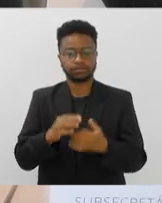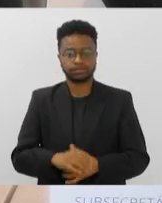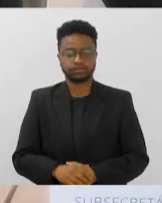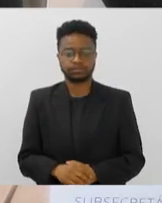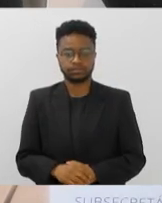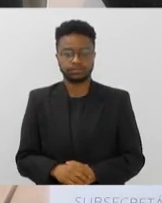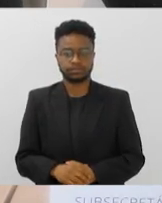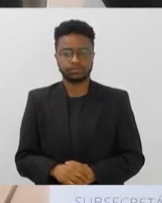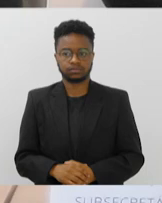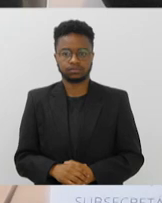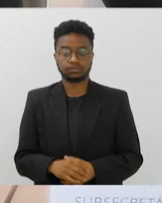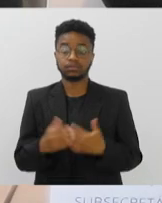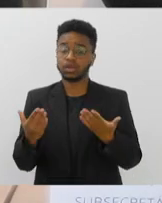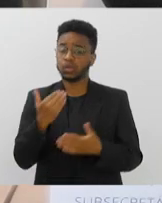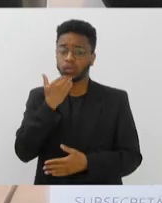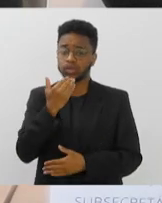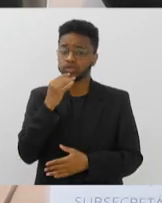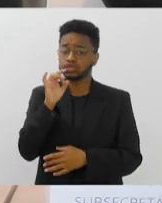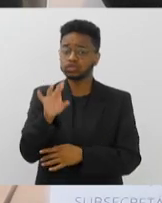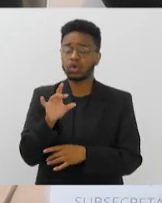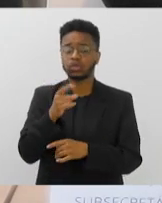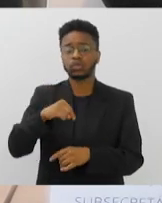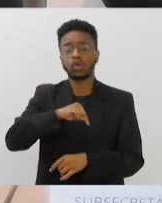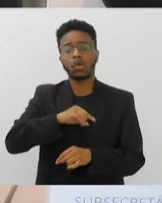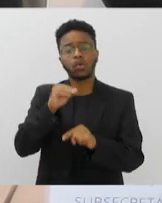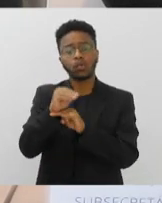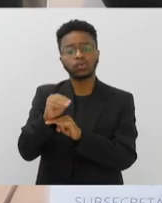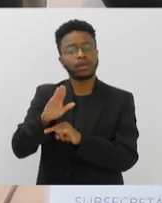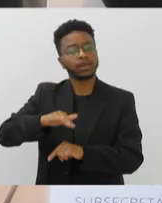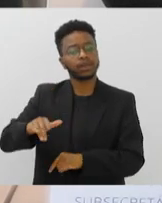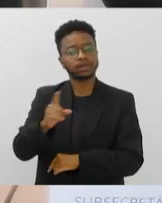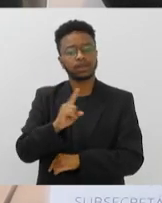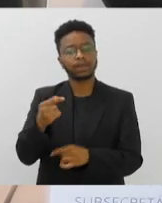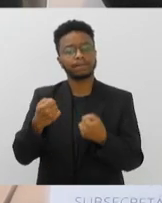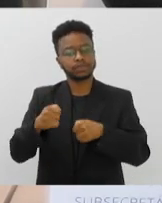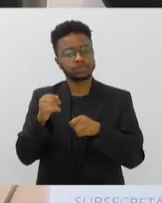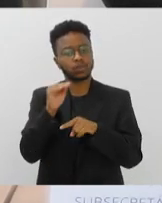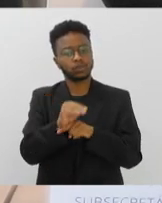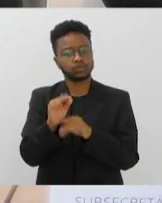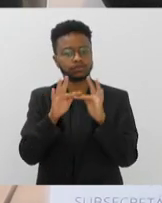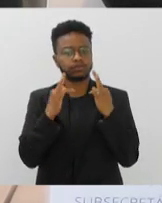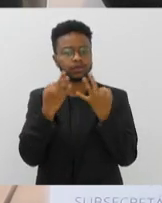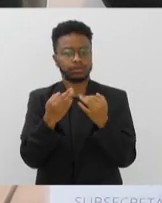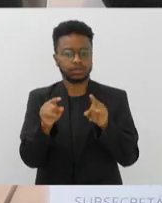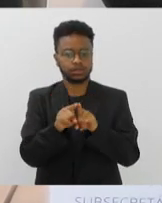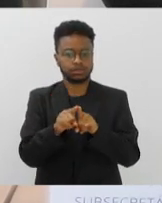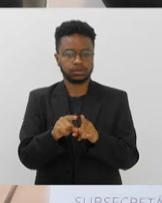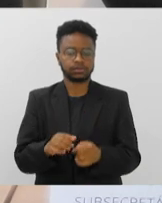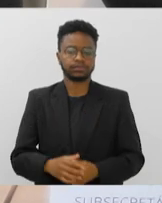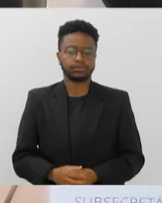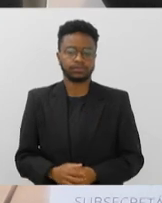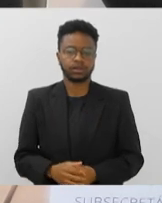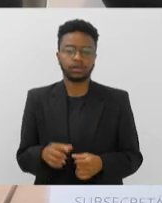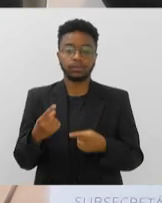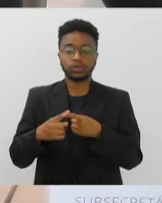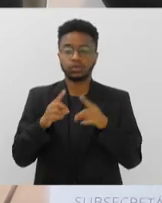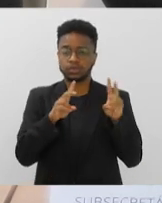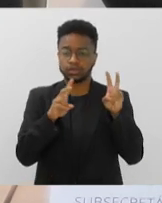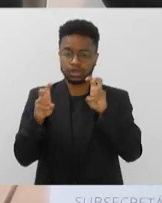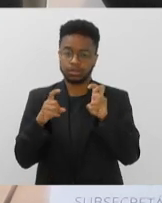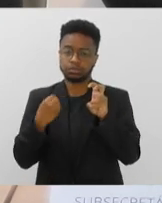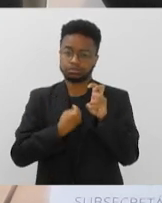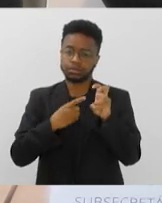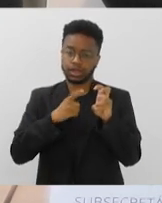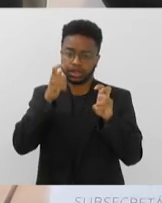não não adianta só cuidarmos da criança a gente precisa cuidar de toda a família né iso é um tema que nos